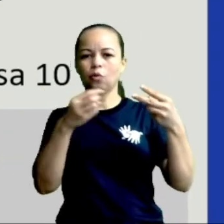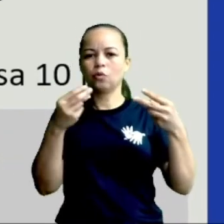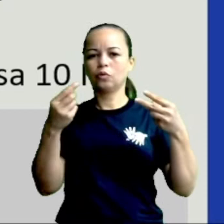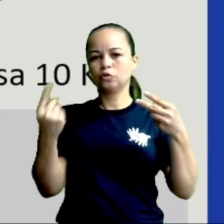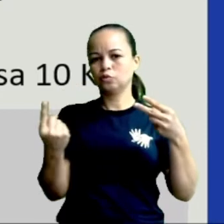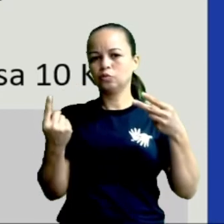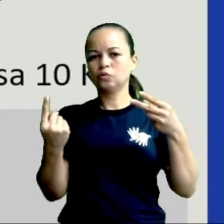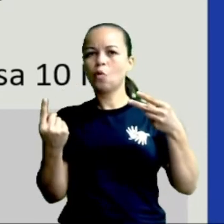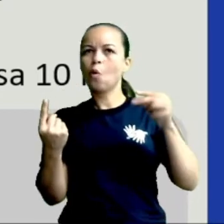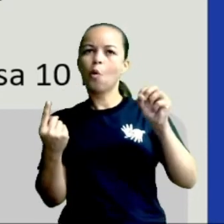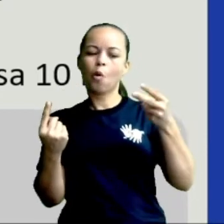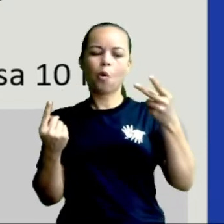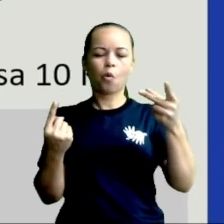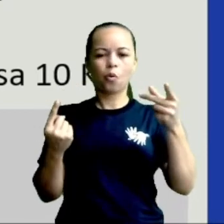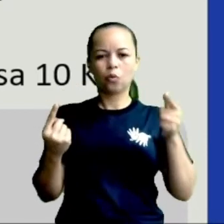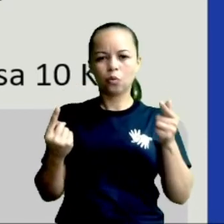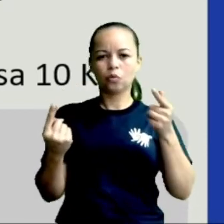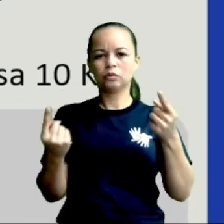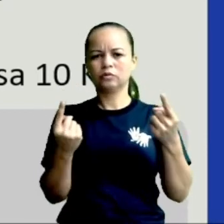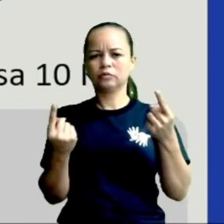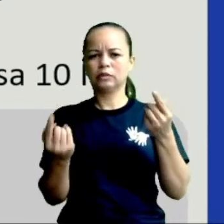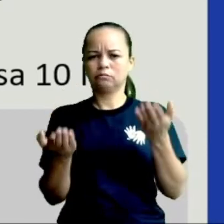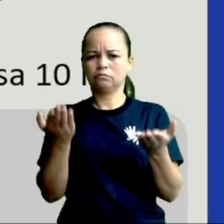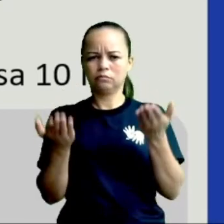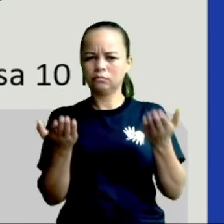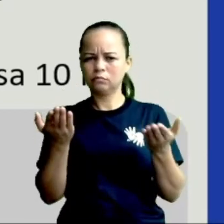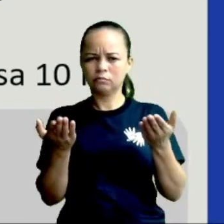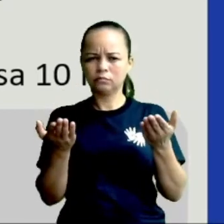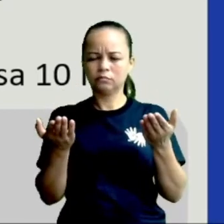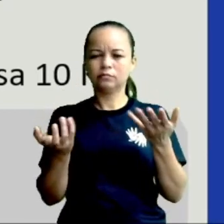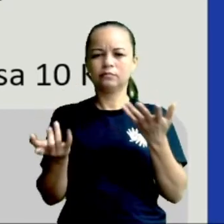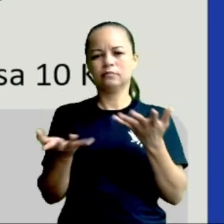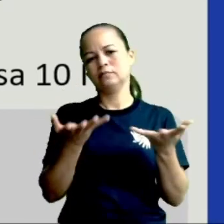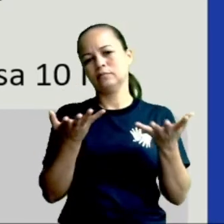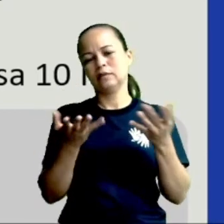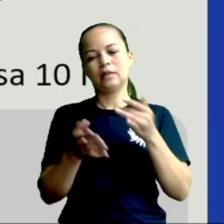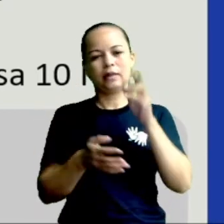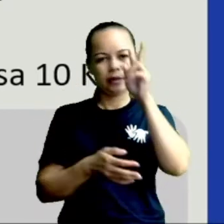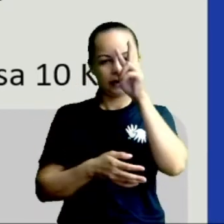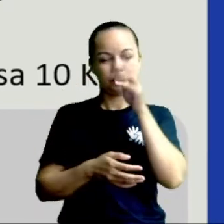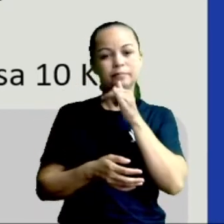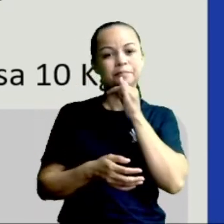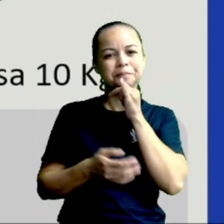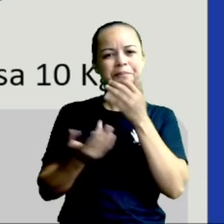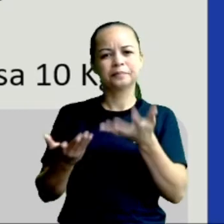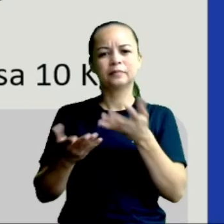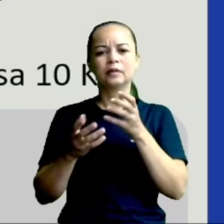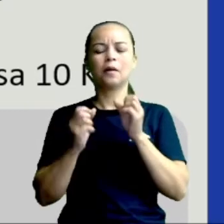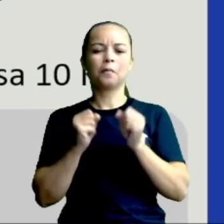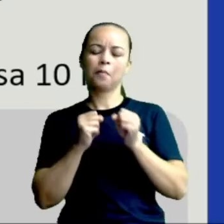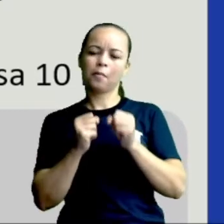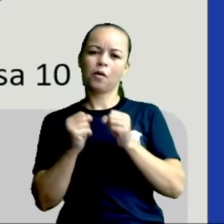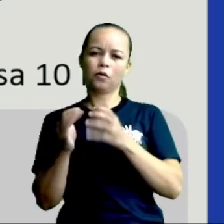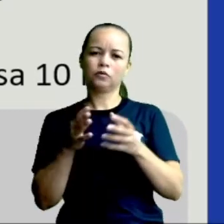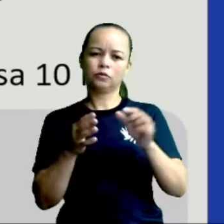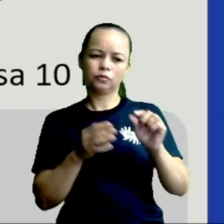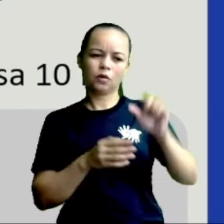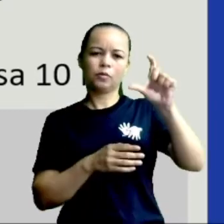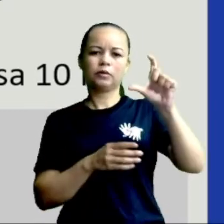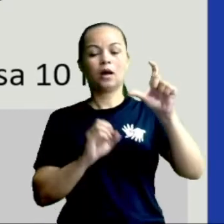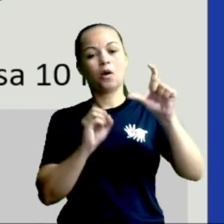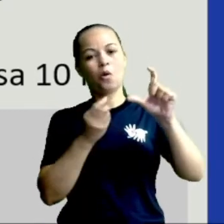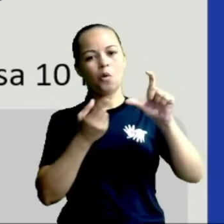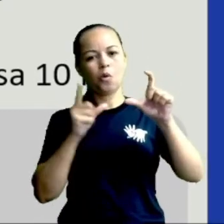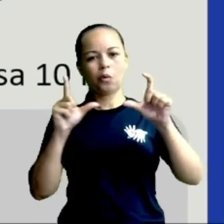mais um papo um pacote de cada lado eu vou manter o equilíbrio lembra-la que eu falei do exemplo que eu posso aumentar ou diminuir